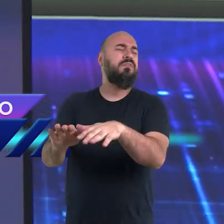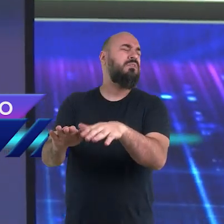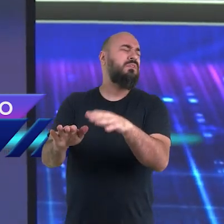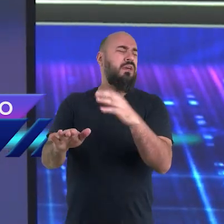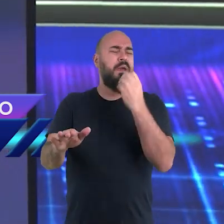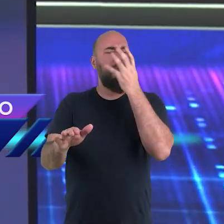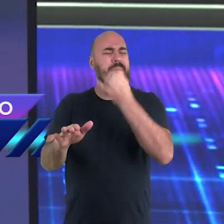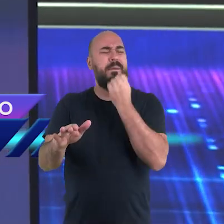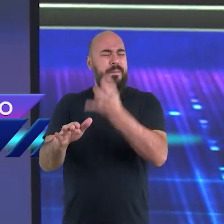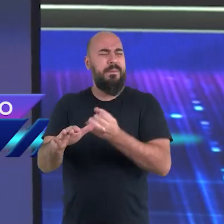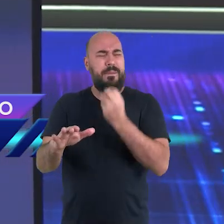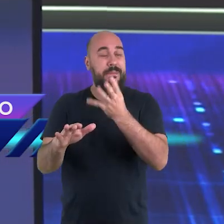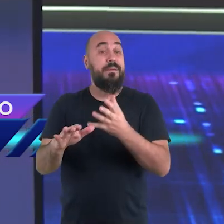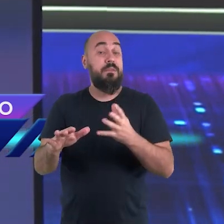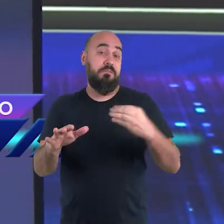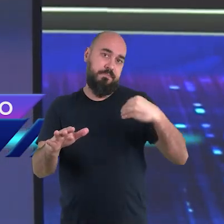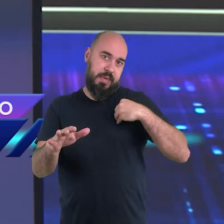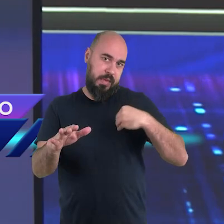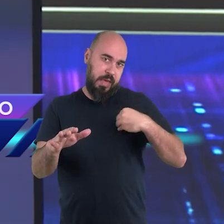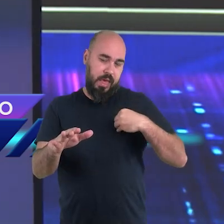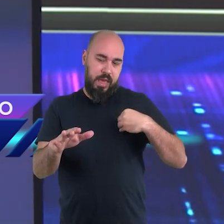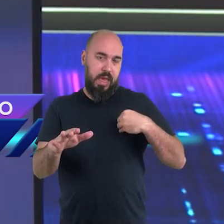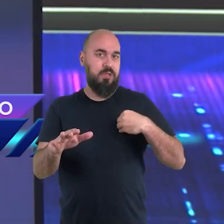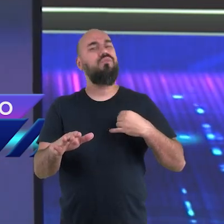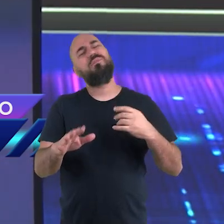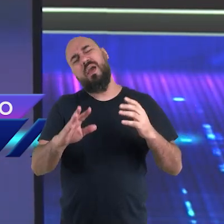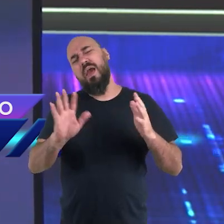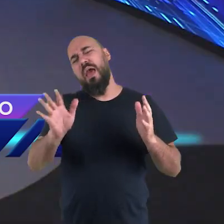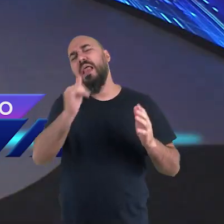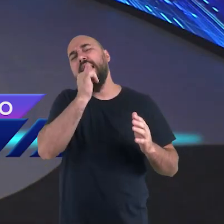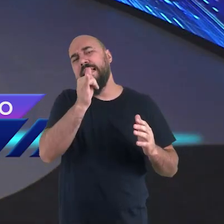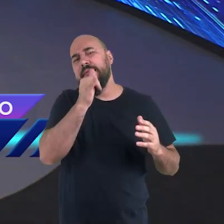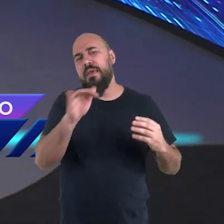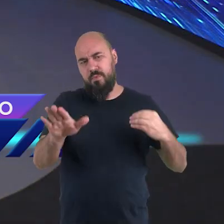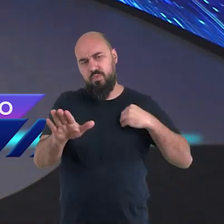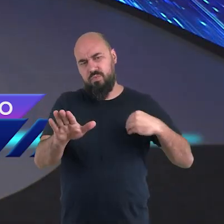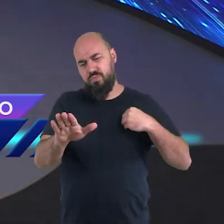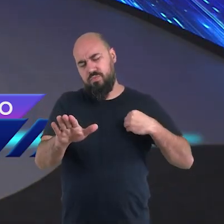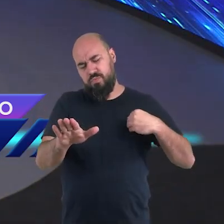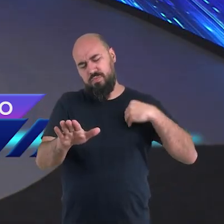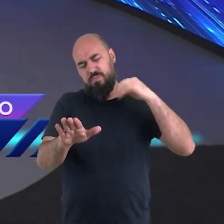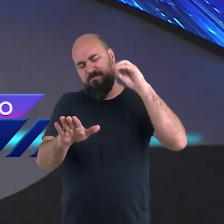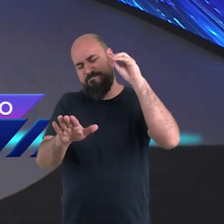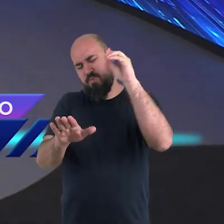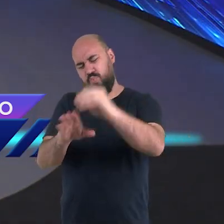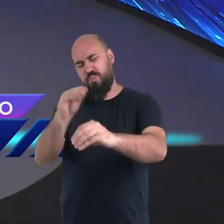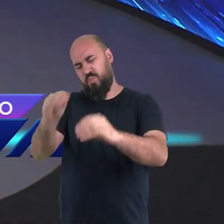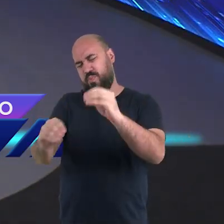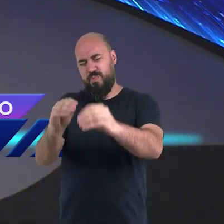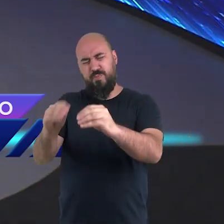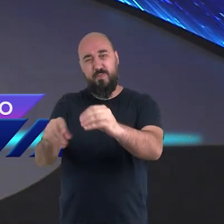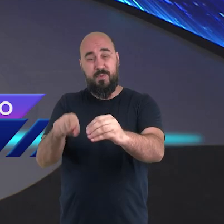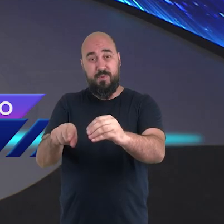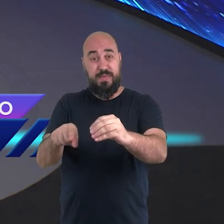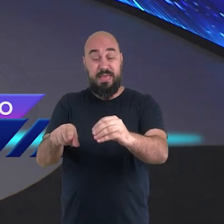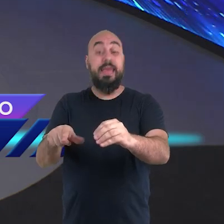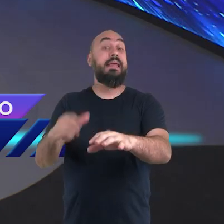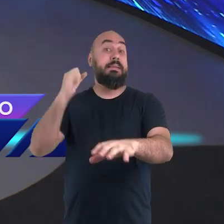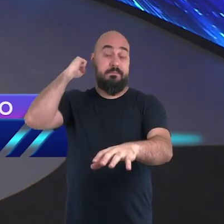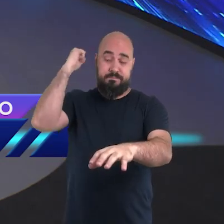e transferia simbolicamente o pecado do pecador para o cordeirinho. Esse cordeirinho, ele era sacrificado,